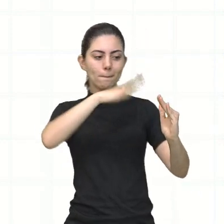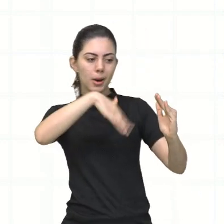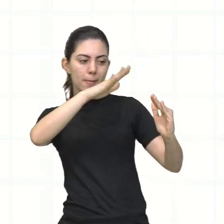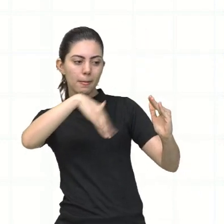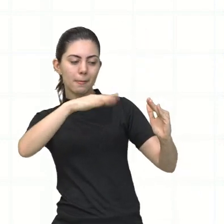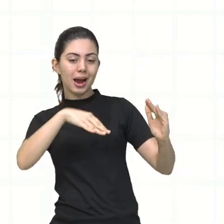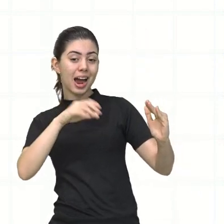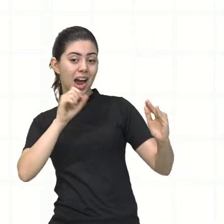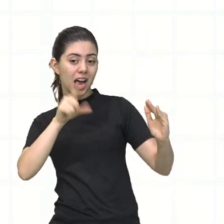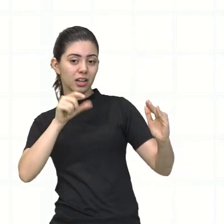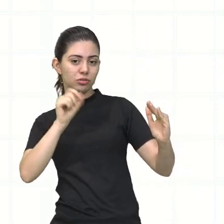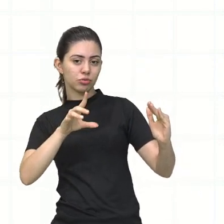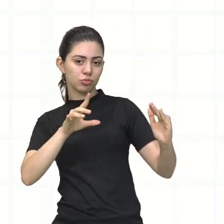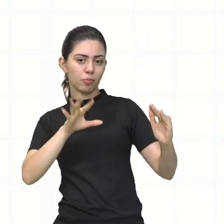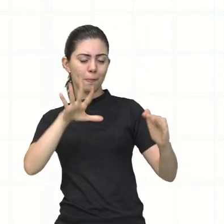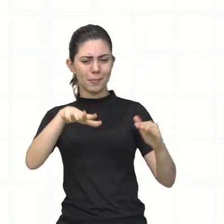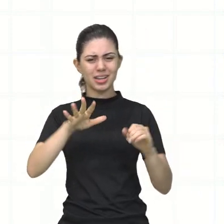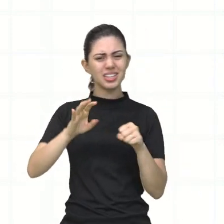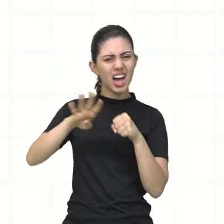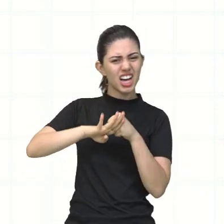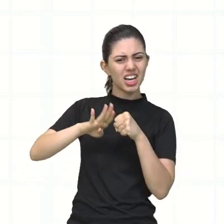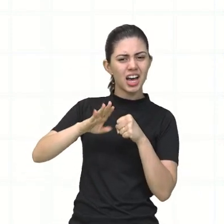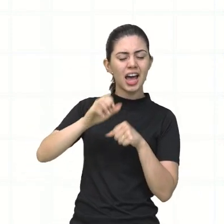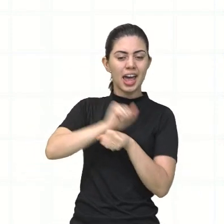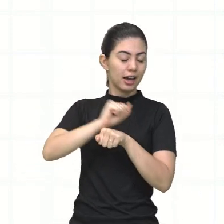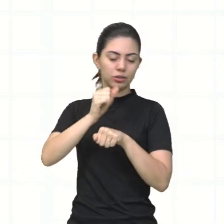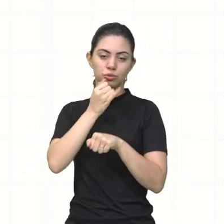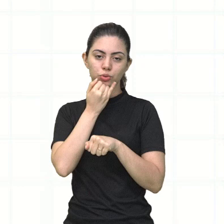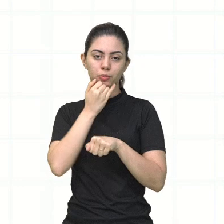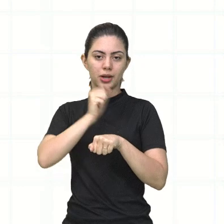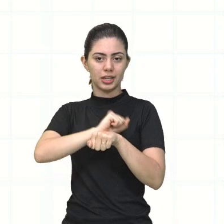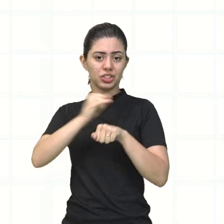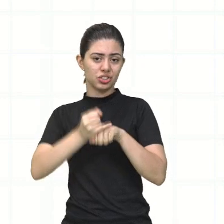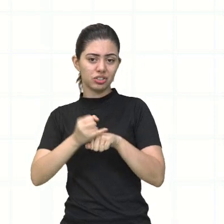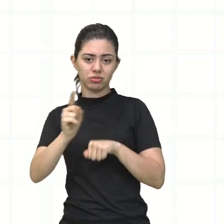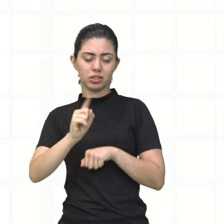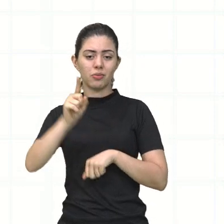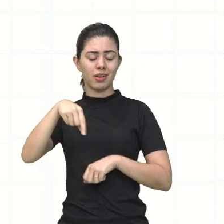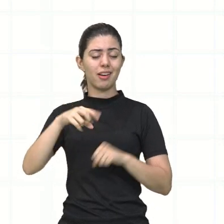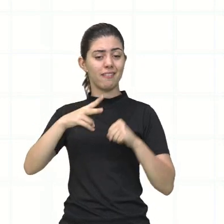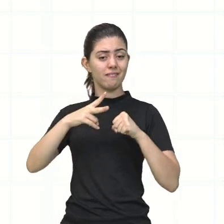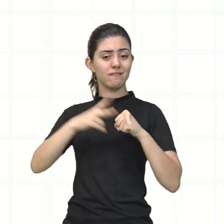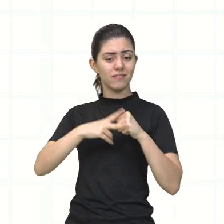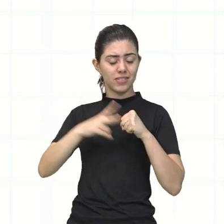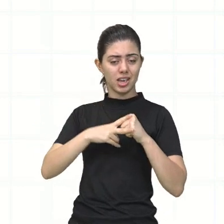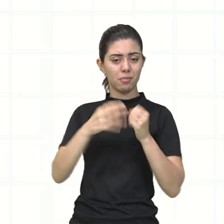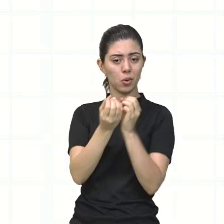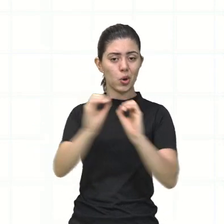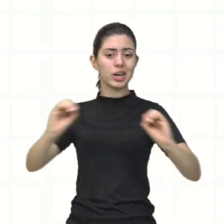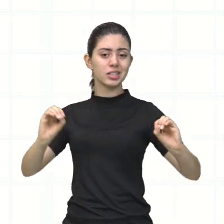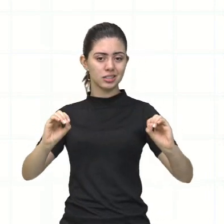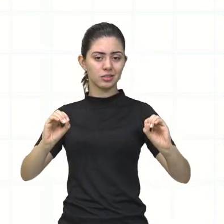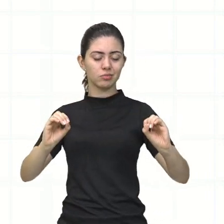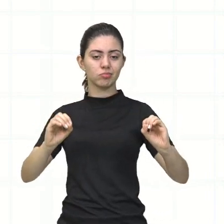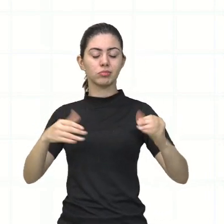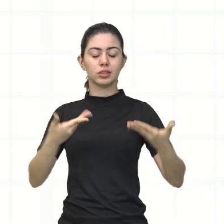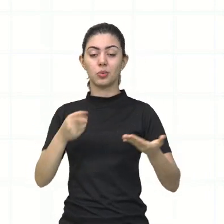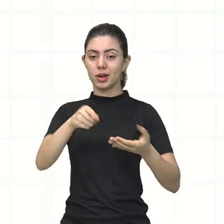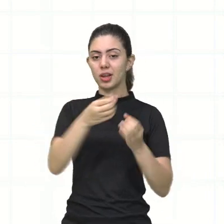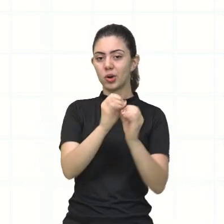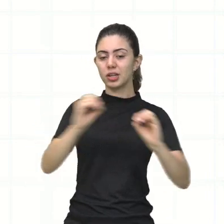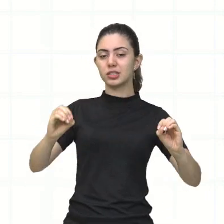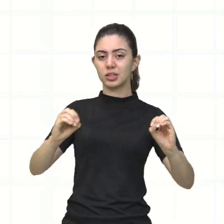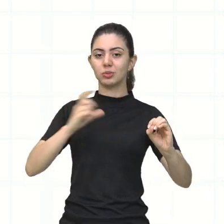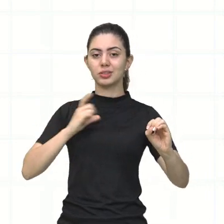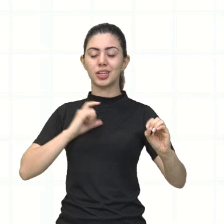isso não está na forma de um adjetivo, está na forma de uma oração, porque tem verbo. Essa oração está cumprindo a função de um adjetivo,